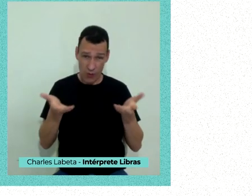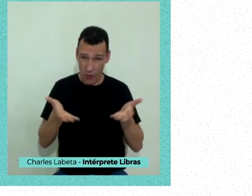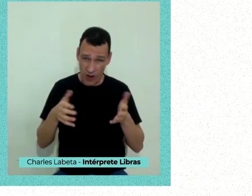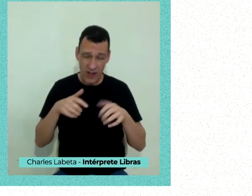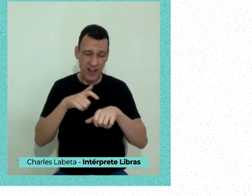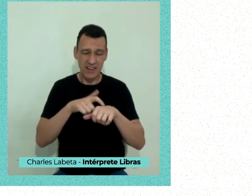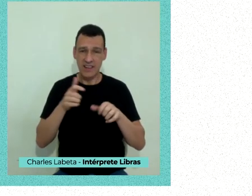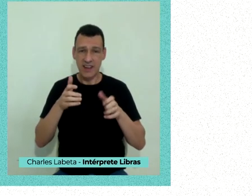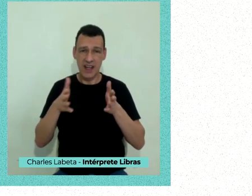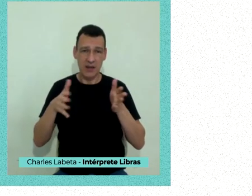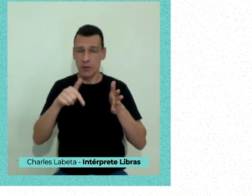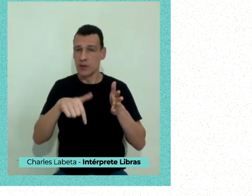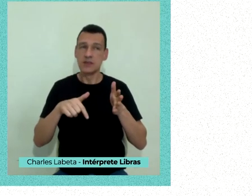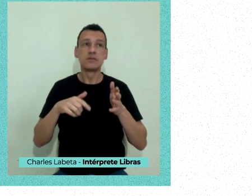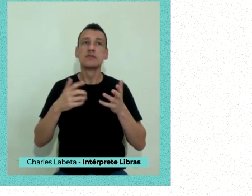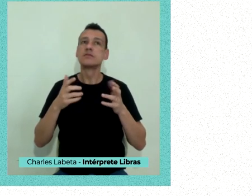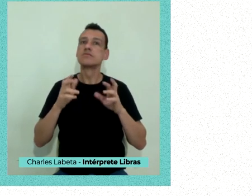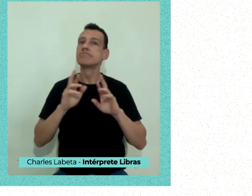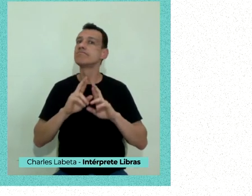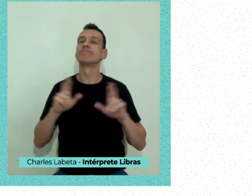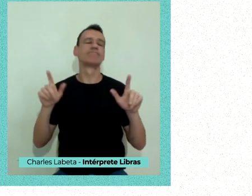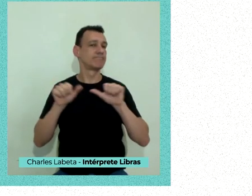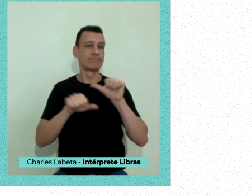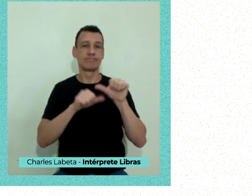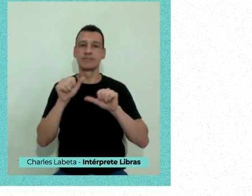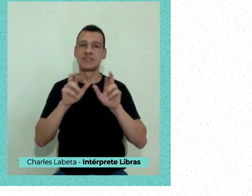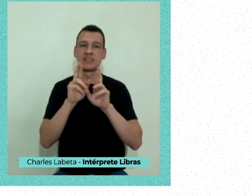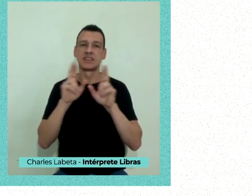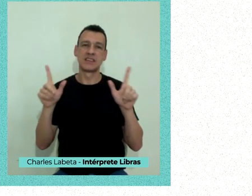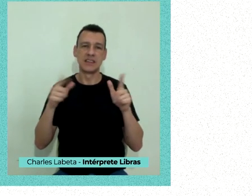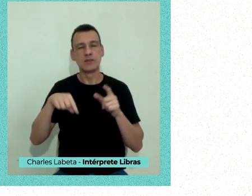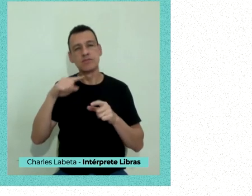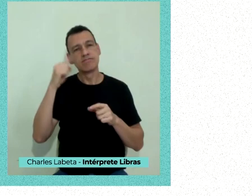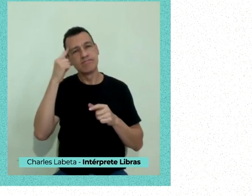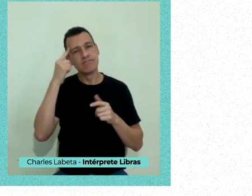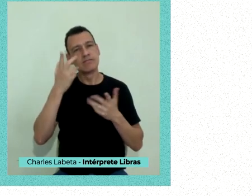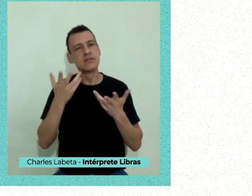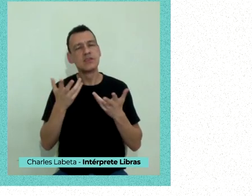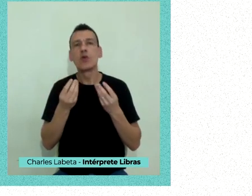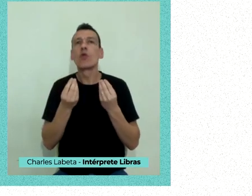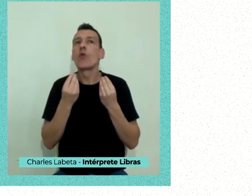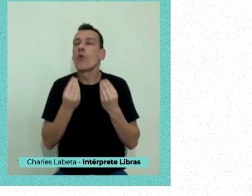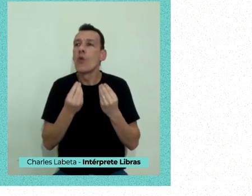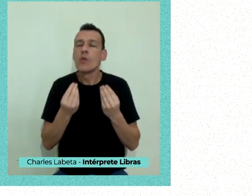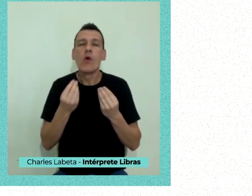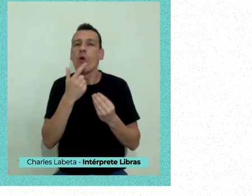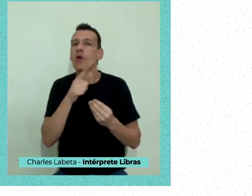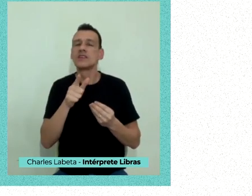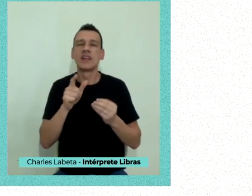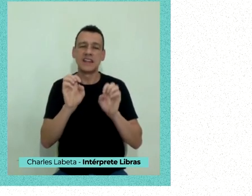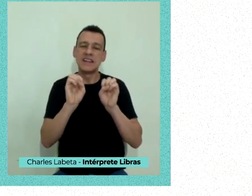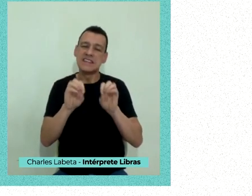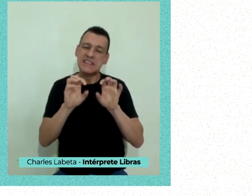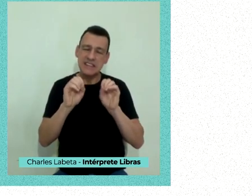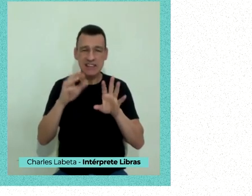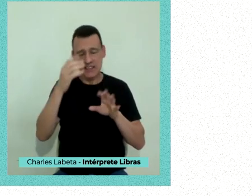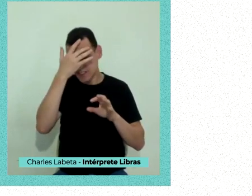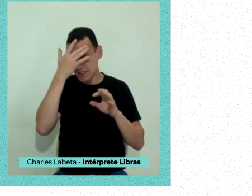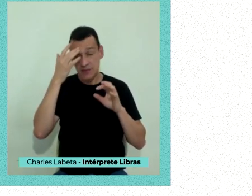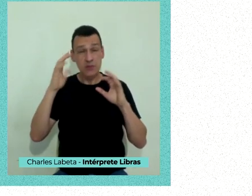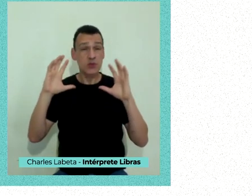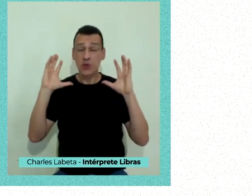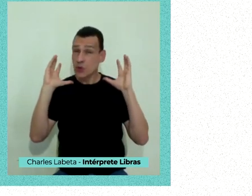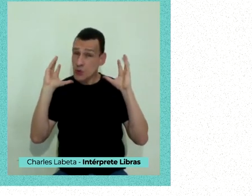gente começa a repensar ainda mais como fazer valer essa educação para todos, pensando nos